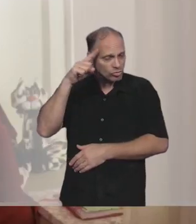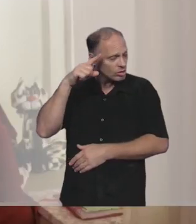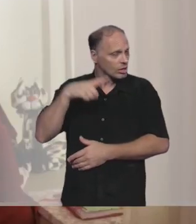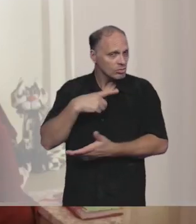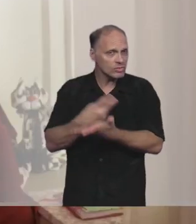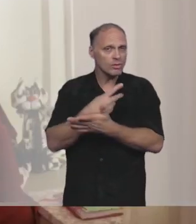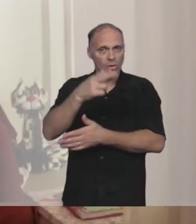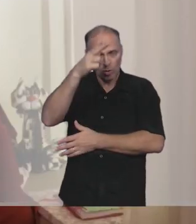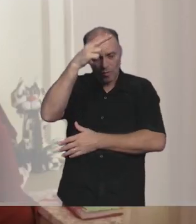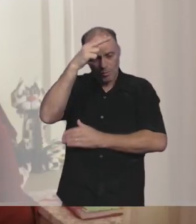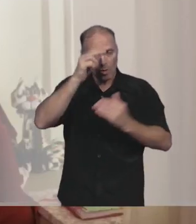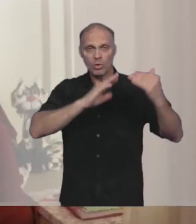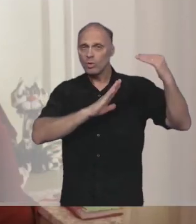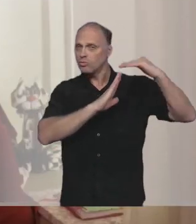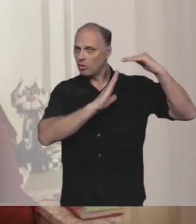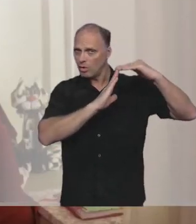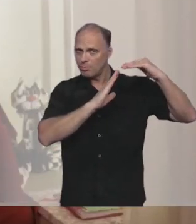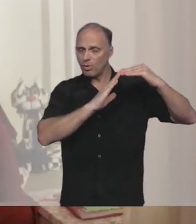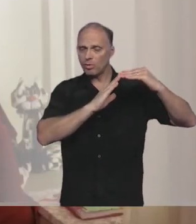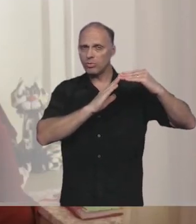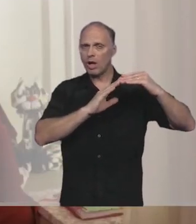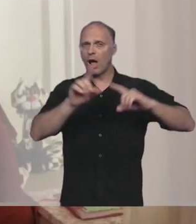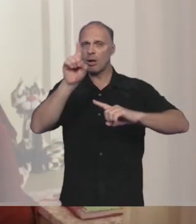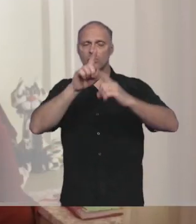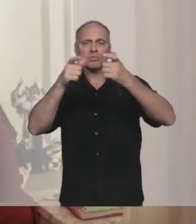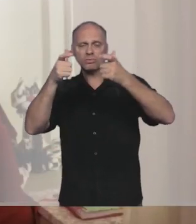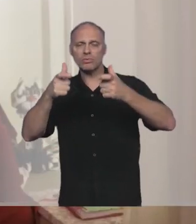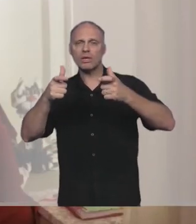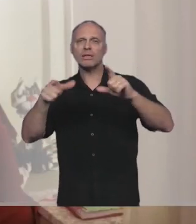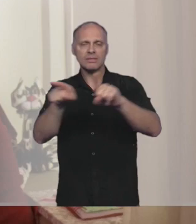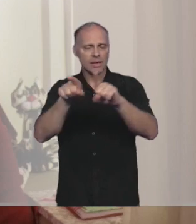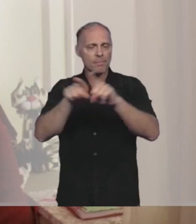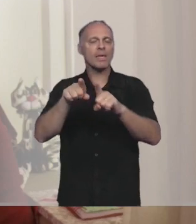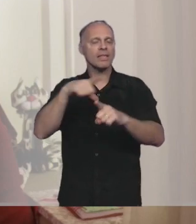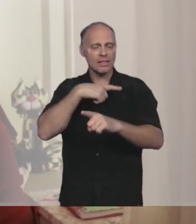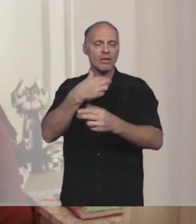também circulam coisas de qualidade.